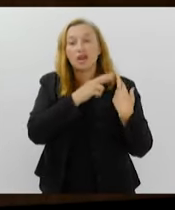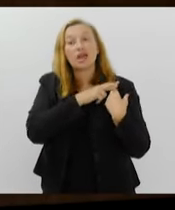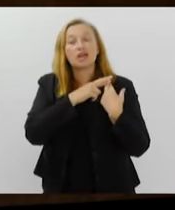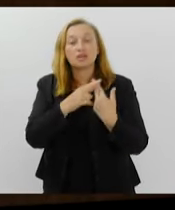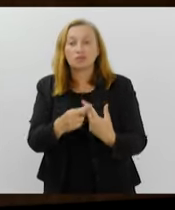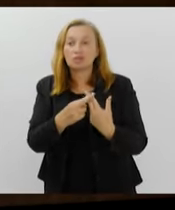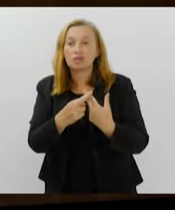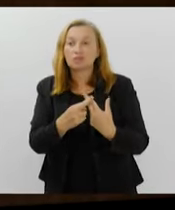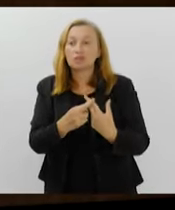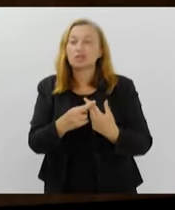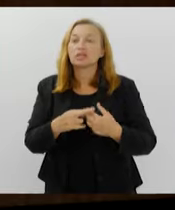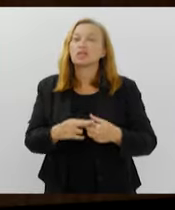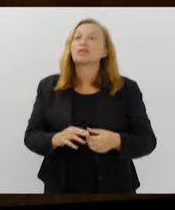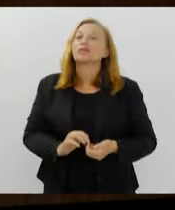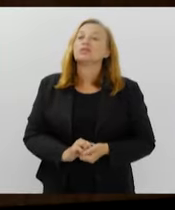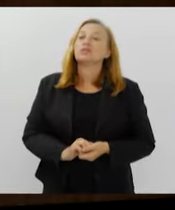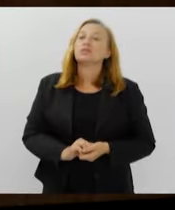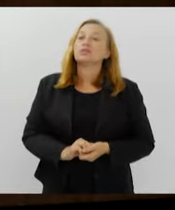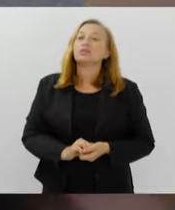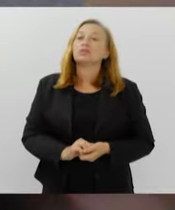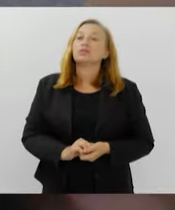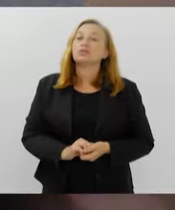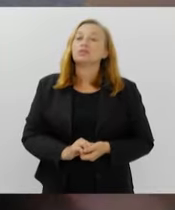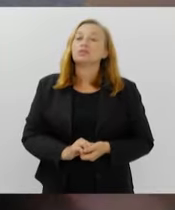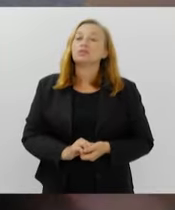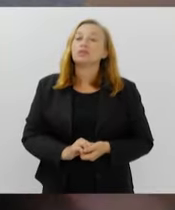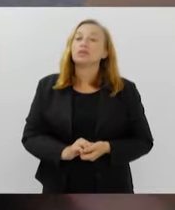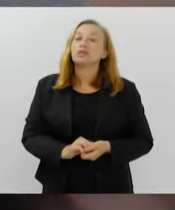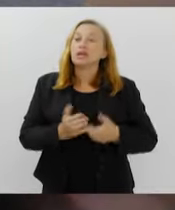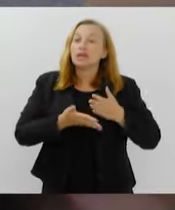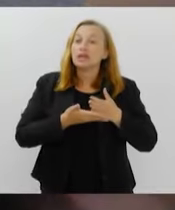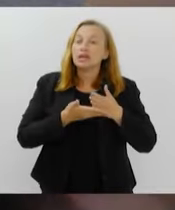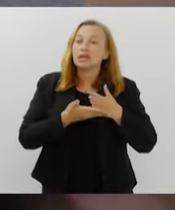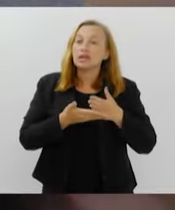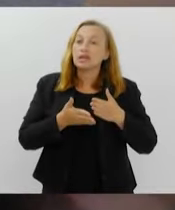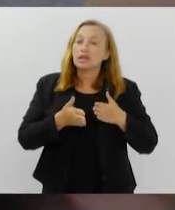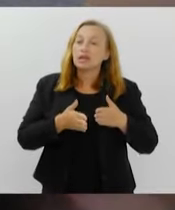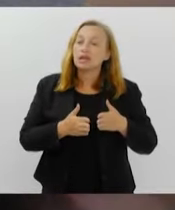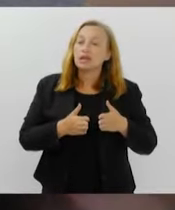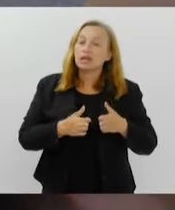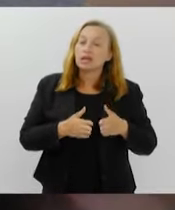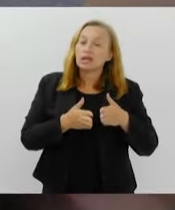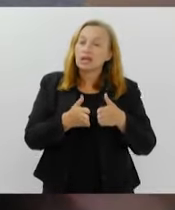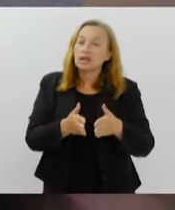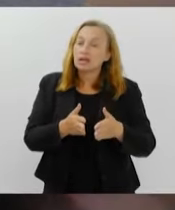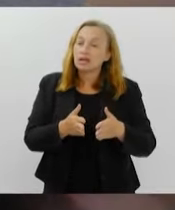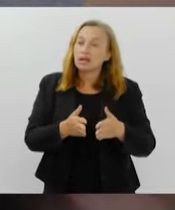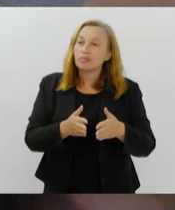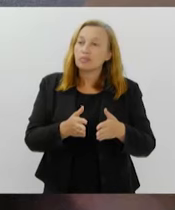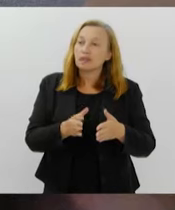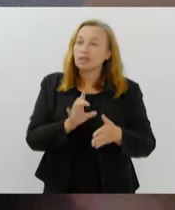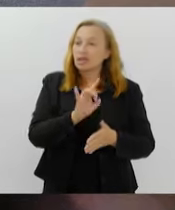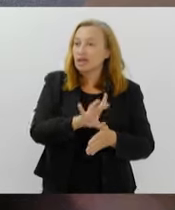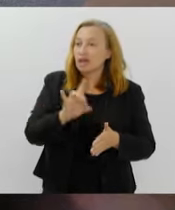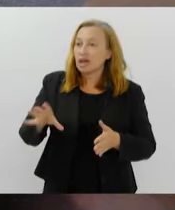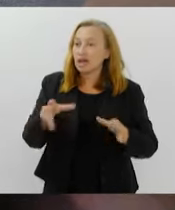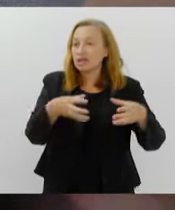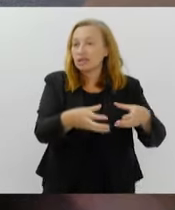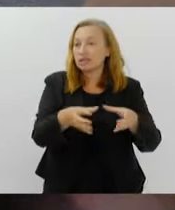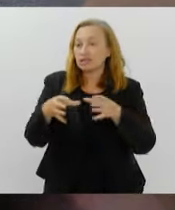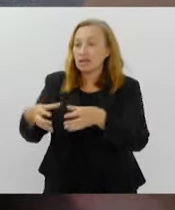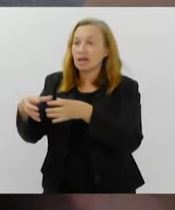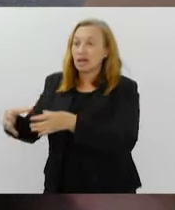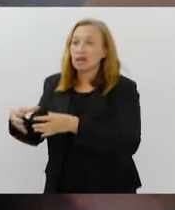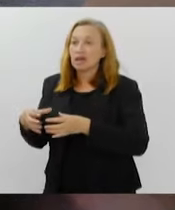responsabilidade e a destinação final de cada categoria de lixo hospitalar e é de acordo com o seu